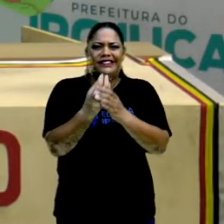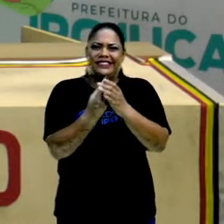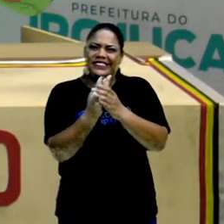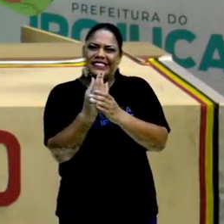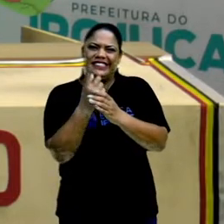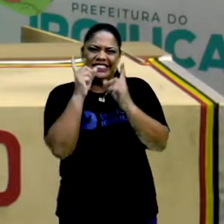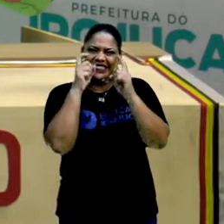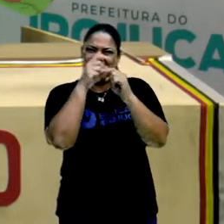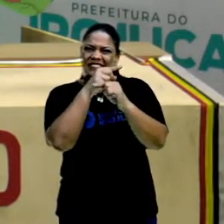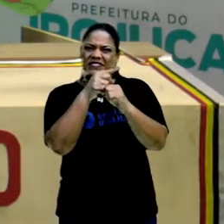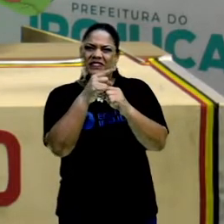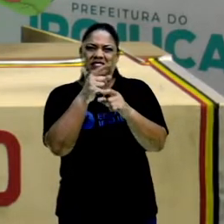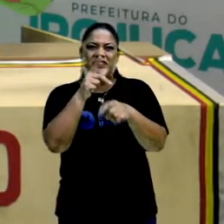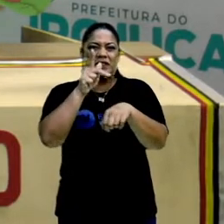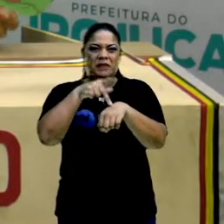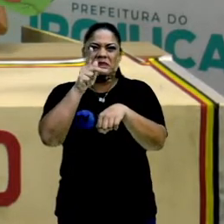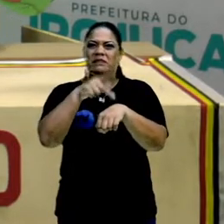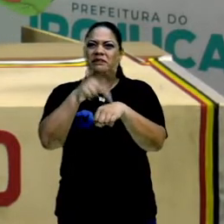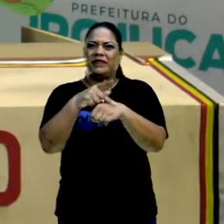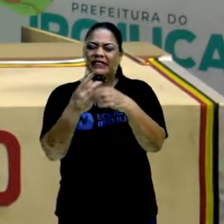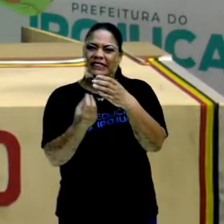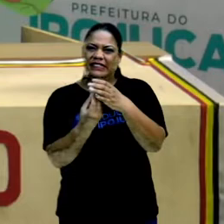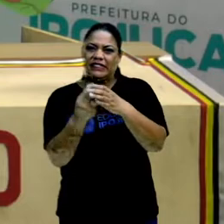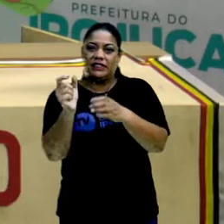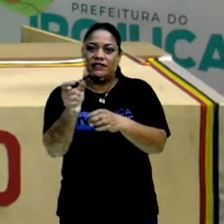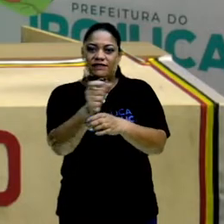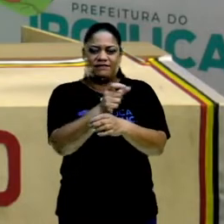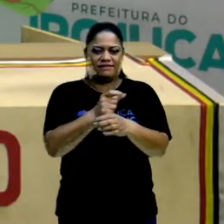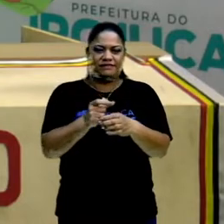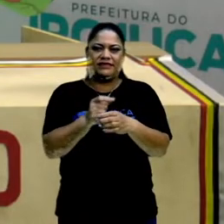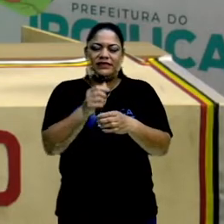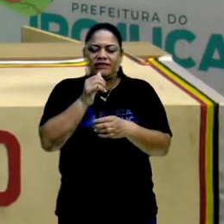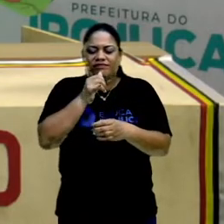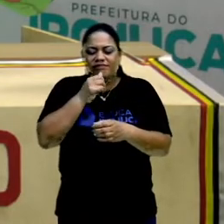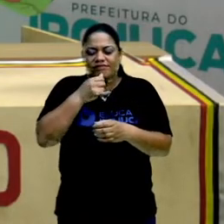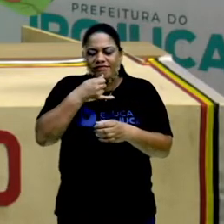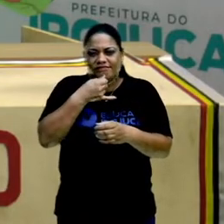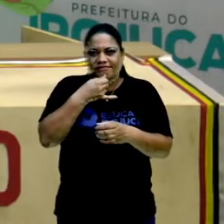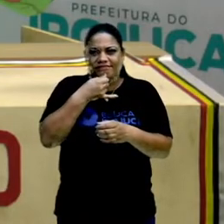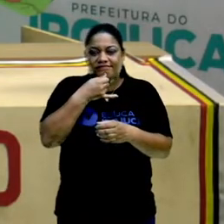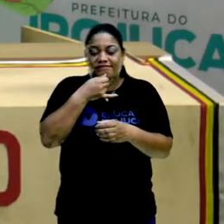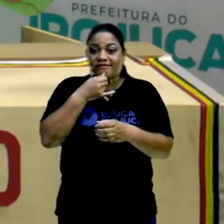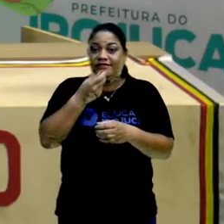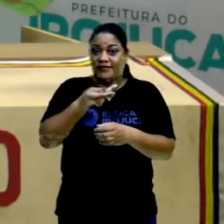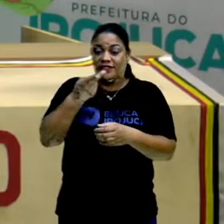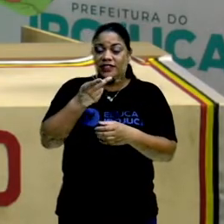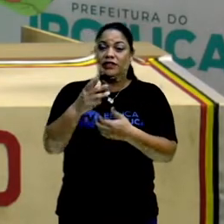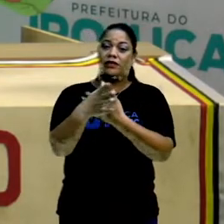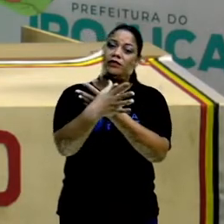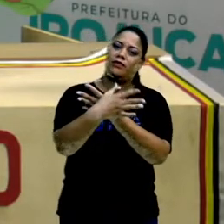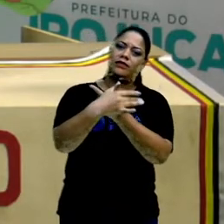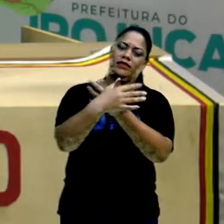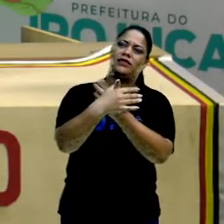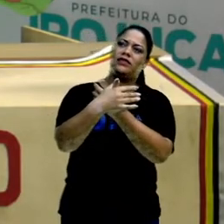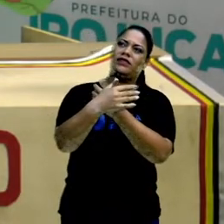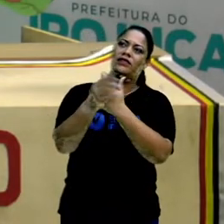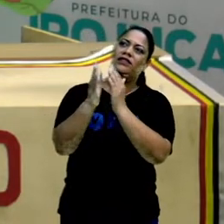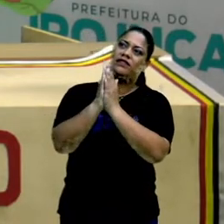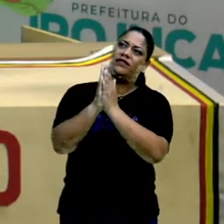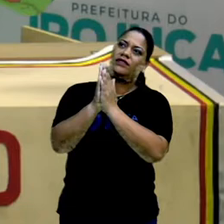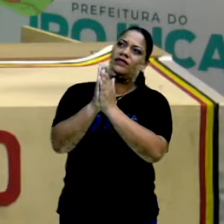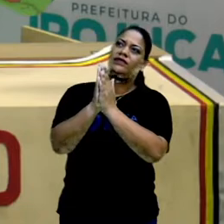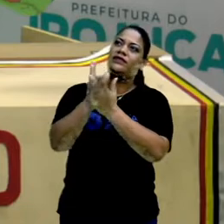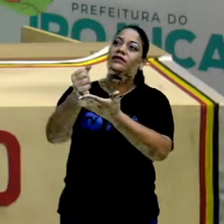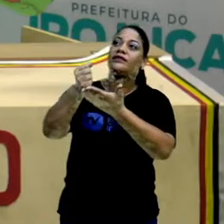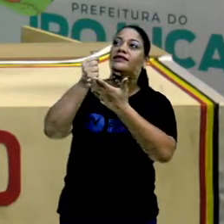apertadinha entre as pedras. Por isso ela estava tão triste e disse: borboletinha, eu preciso